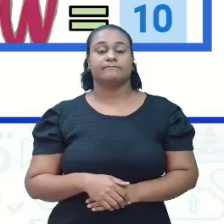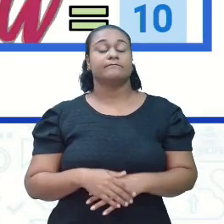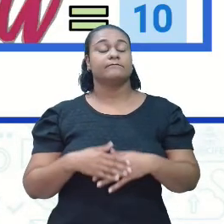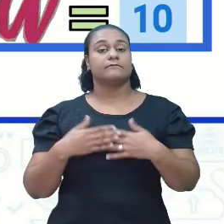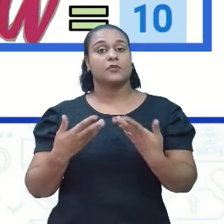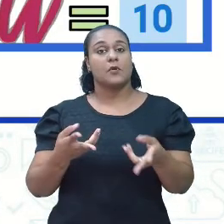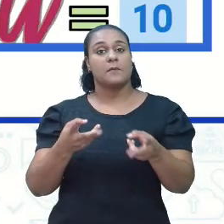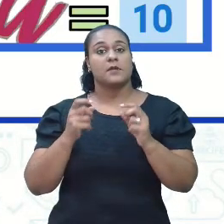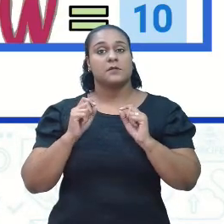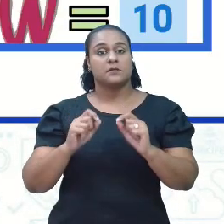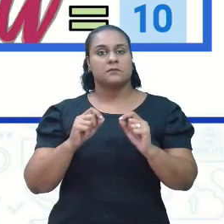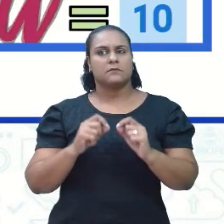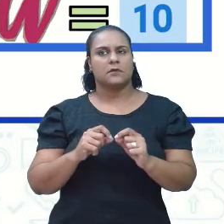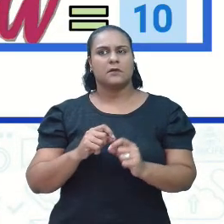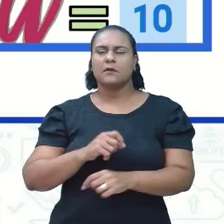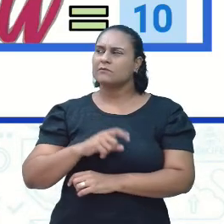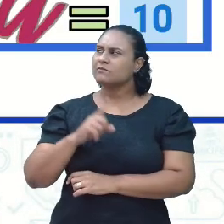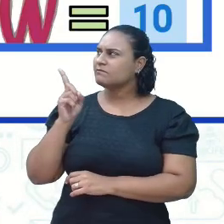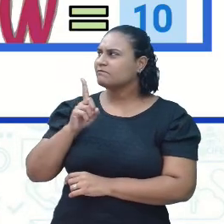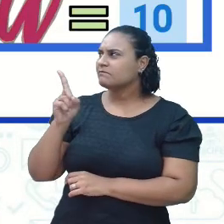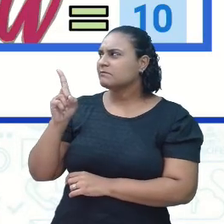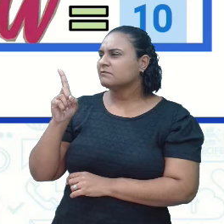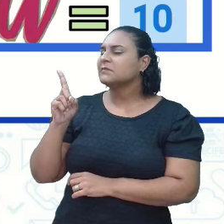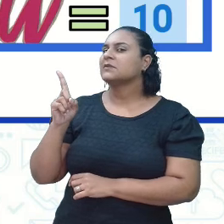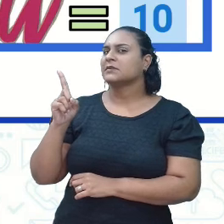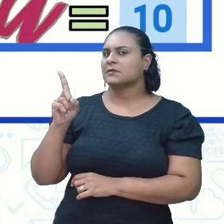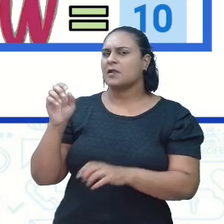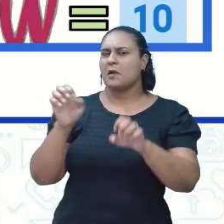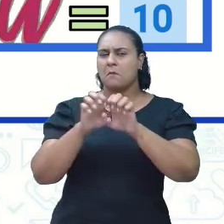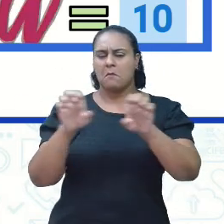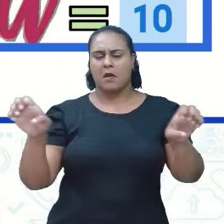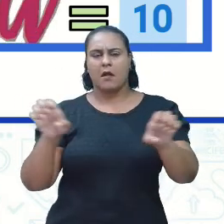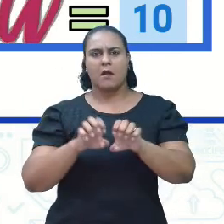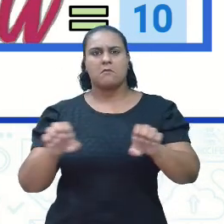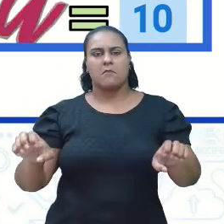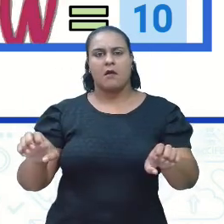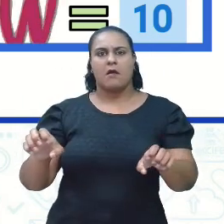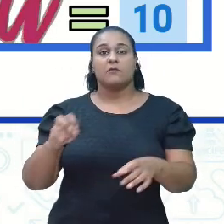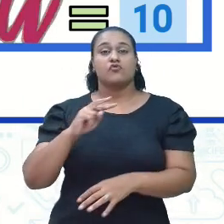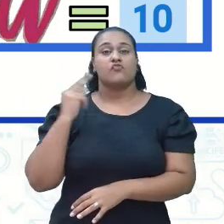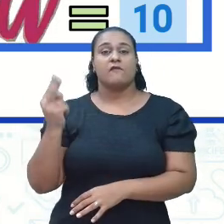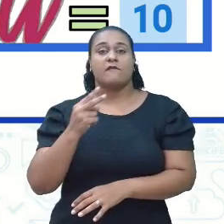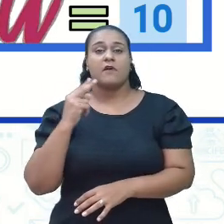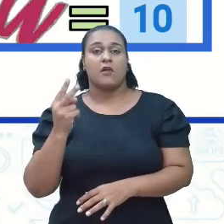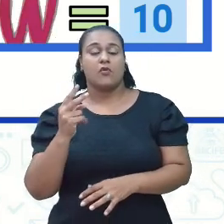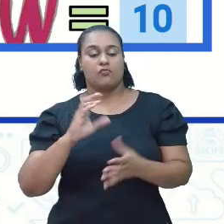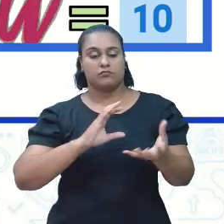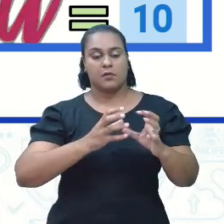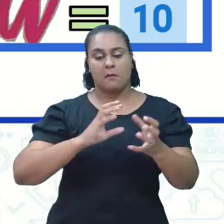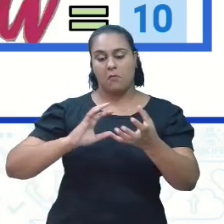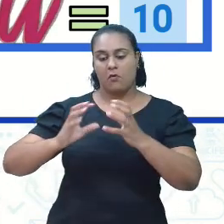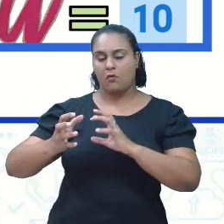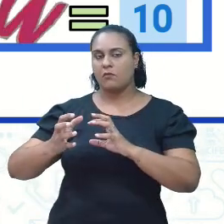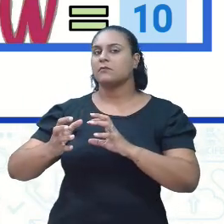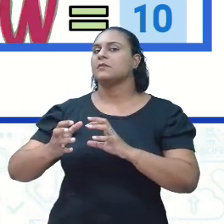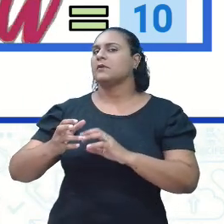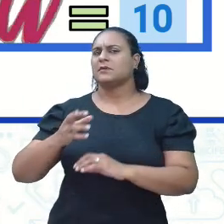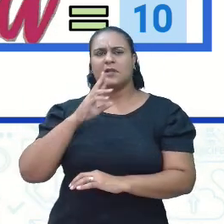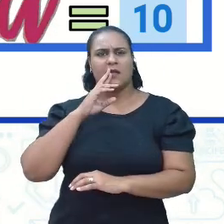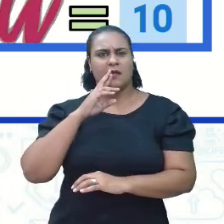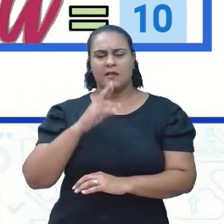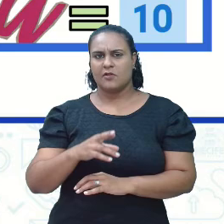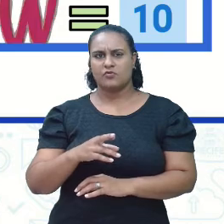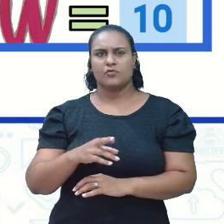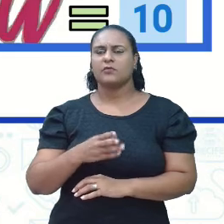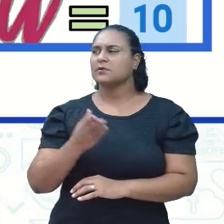Então perceba que aquele probleminha do início da aula, do valor da bola de basquete e da bola de vôlei, está resolvido com